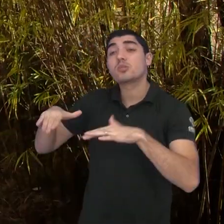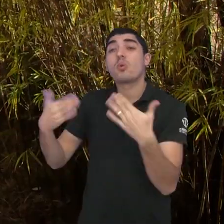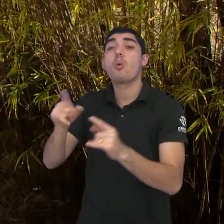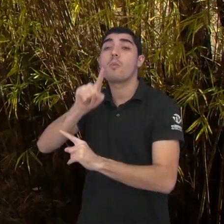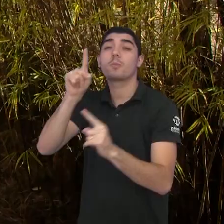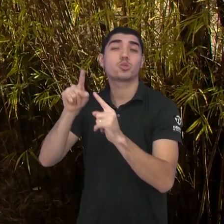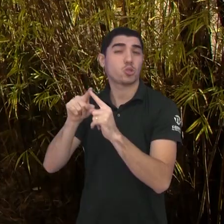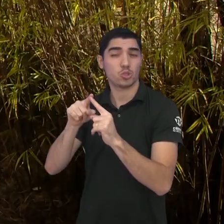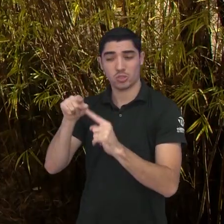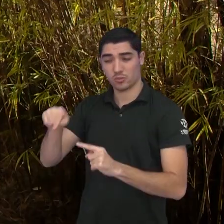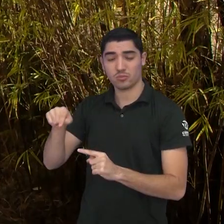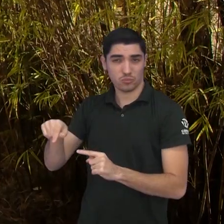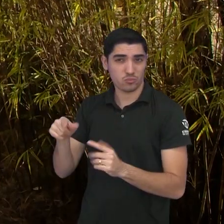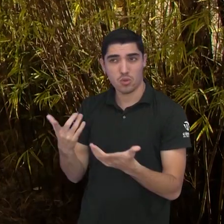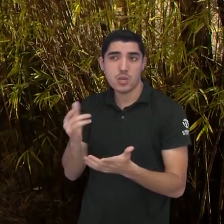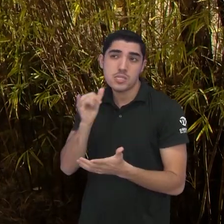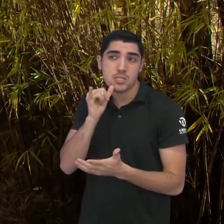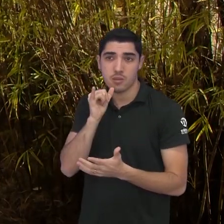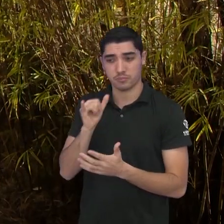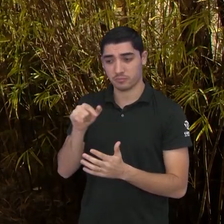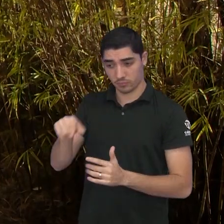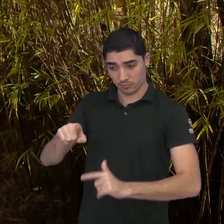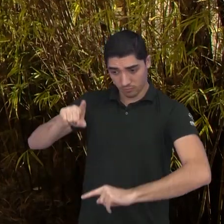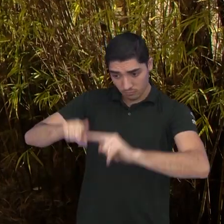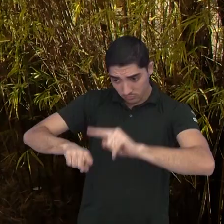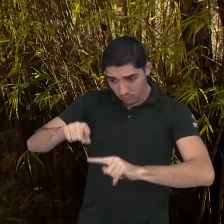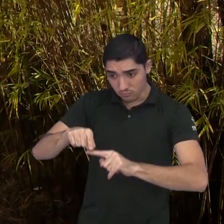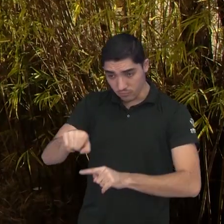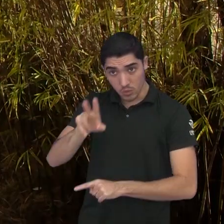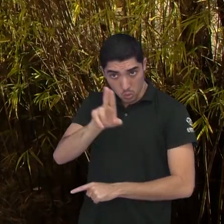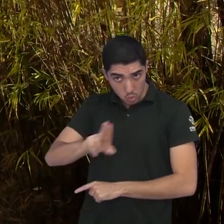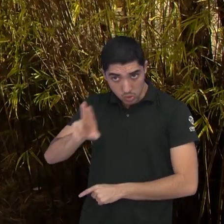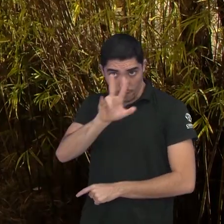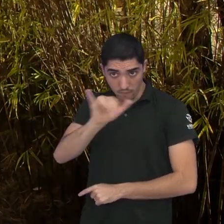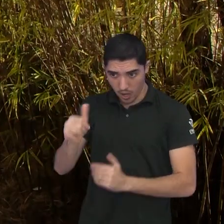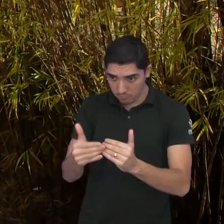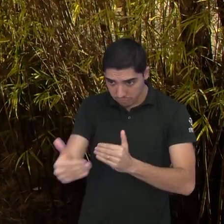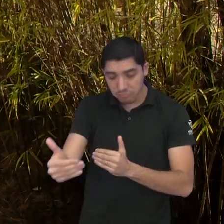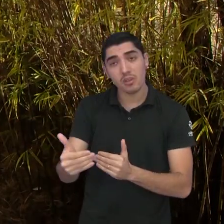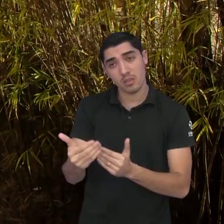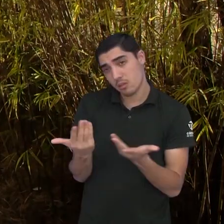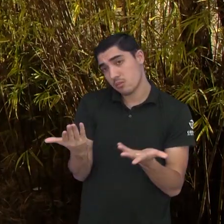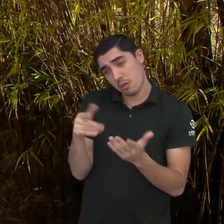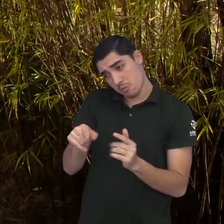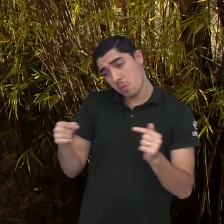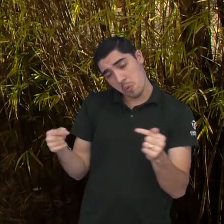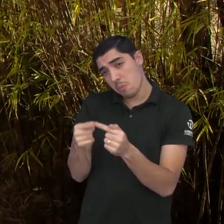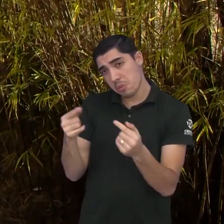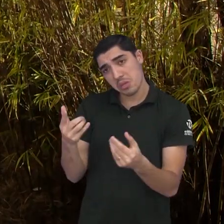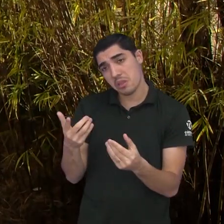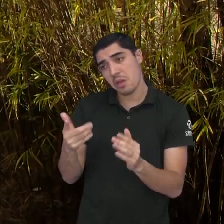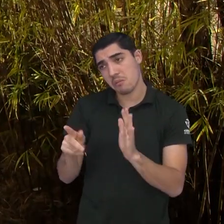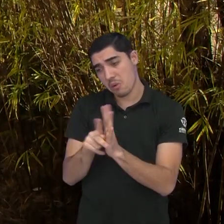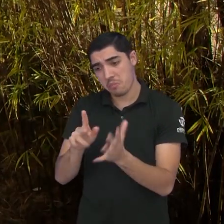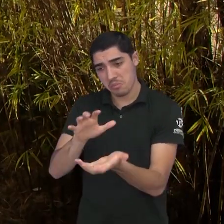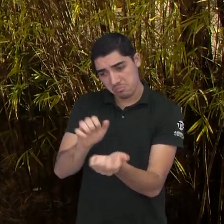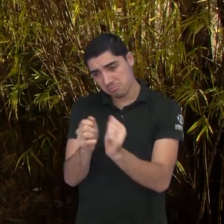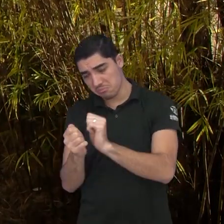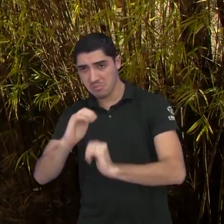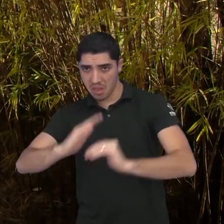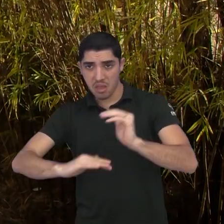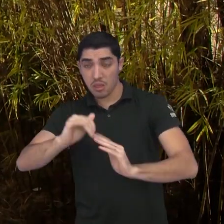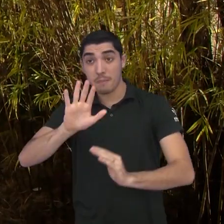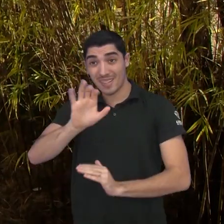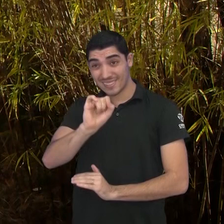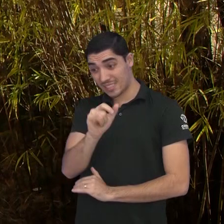feita, o propósito do trabalho, né? Se ela foi feita um objeto para ser utilitário, ela vai puxar mais o lado artesanal. Se ela foi feita